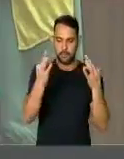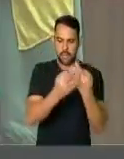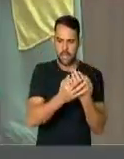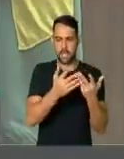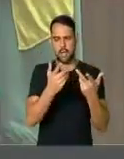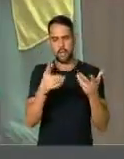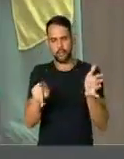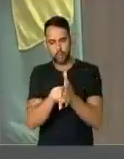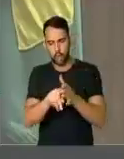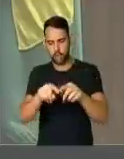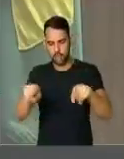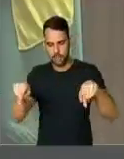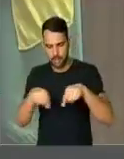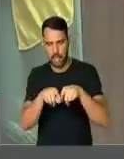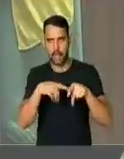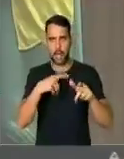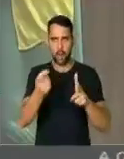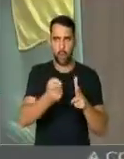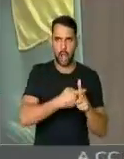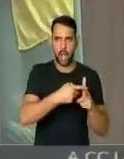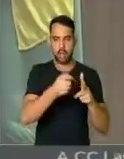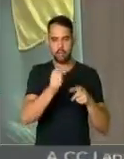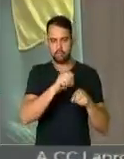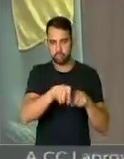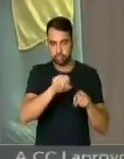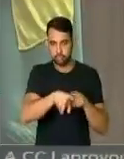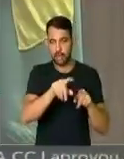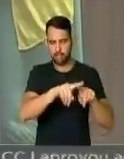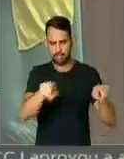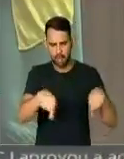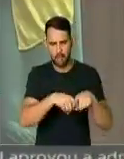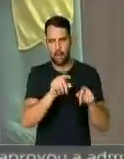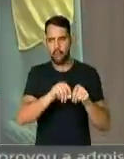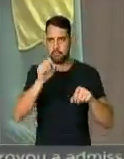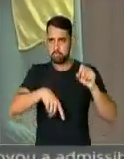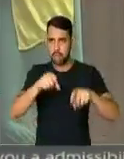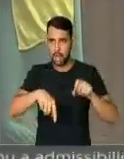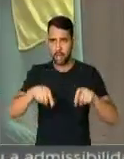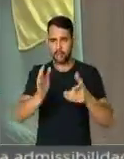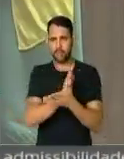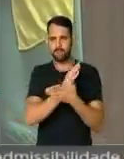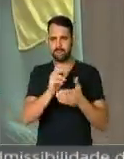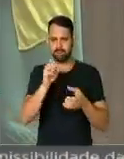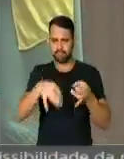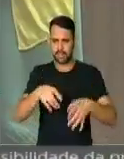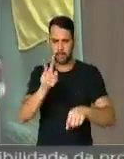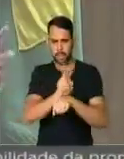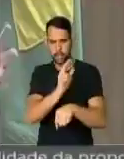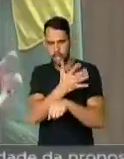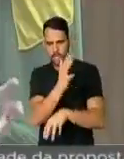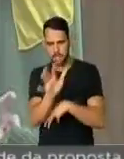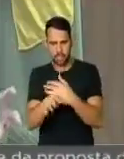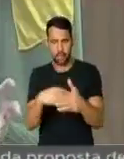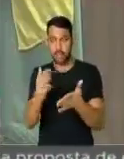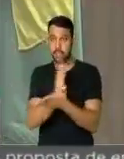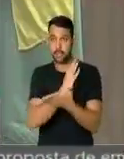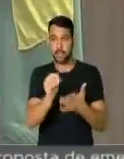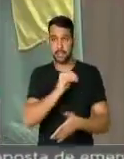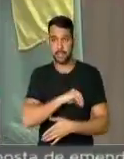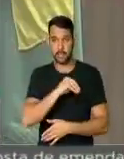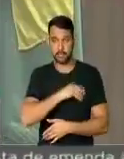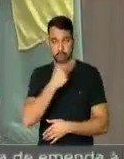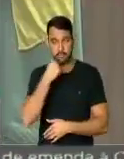meeiros, poceiros, arrendatários, parceiros, produtores, extrativistas e assalariados